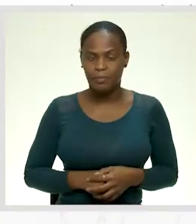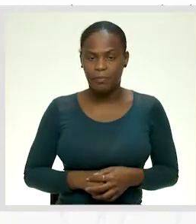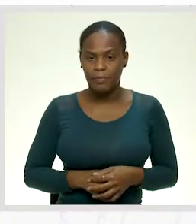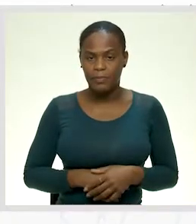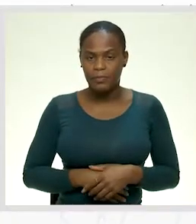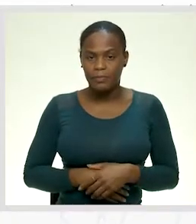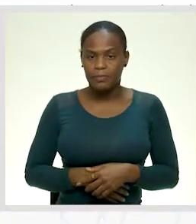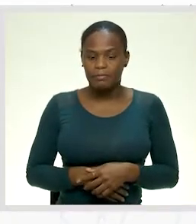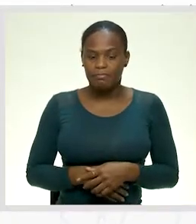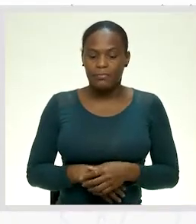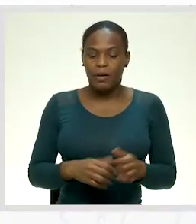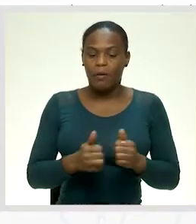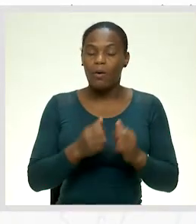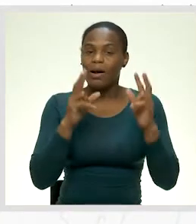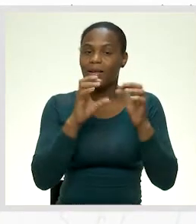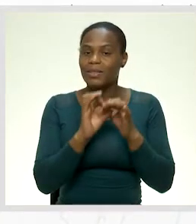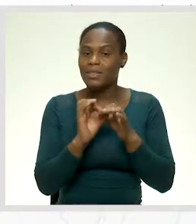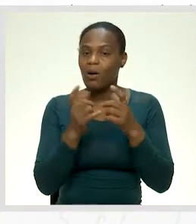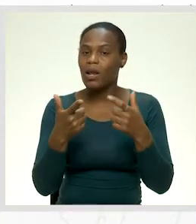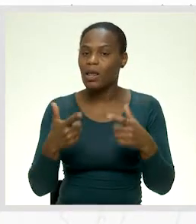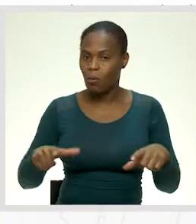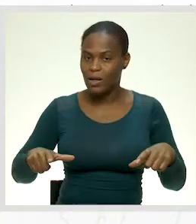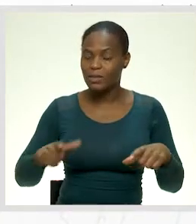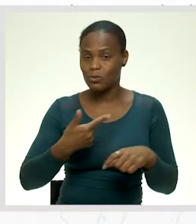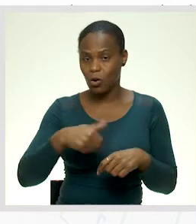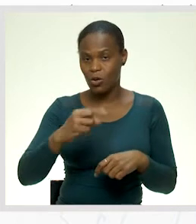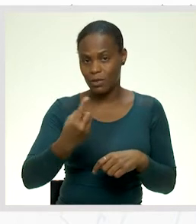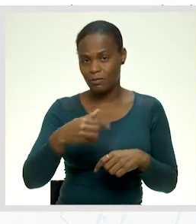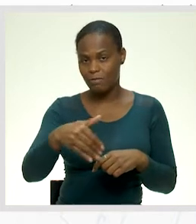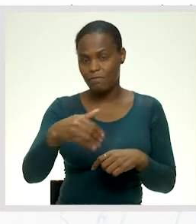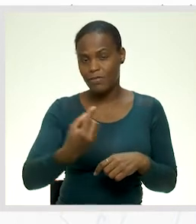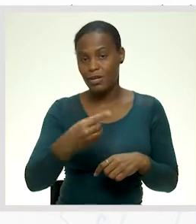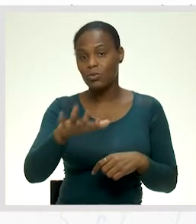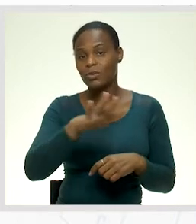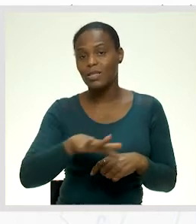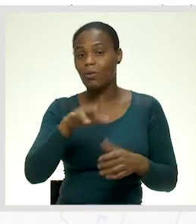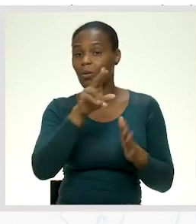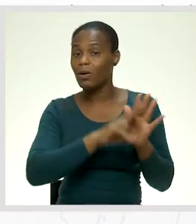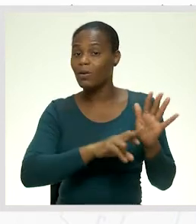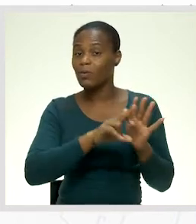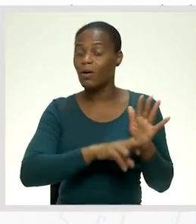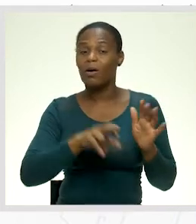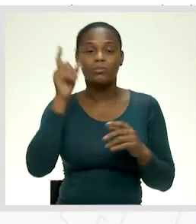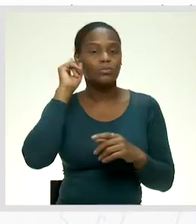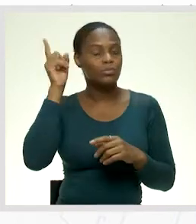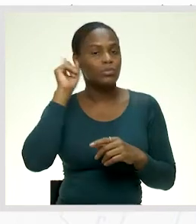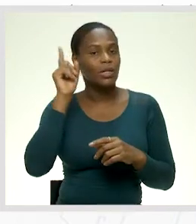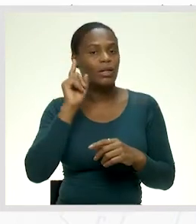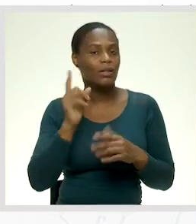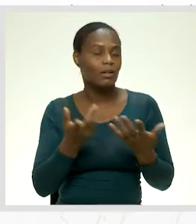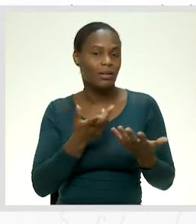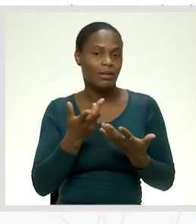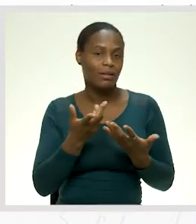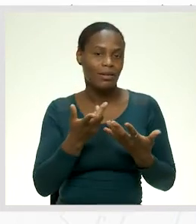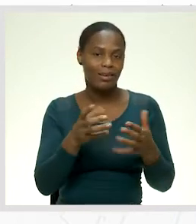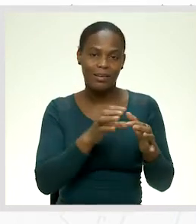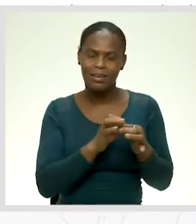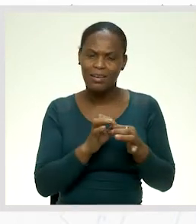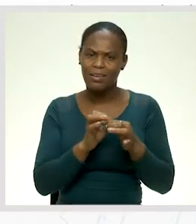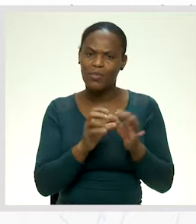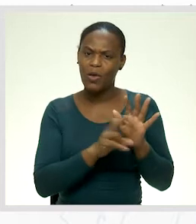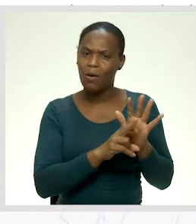Com relação à linguagem que nós devemos utilizar no relatório, é fundamental a adequação à norma